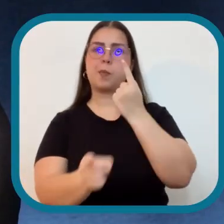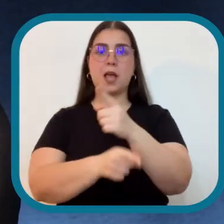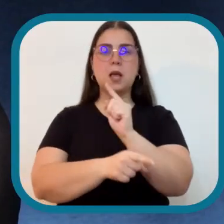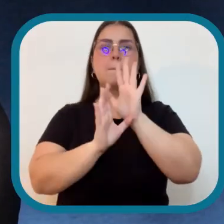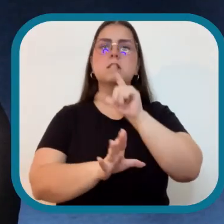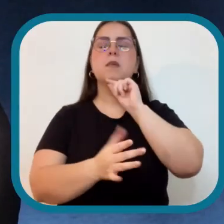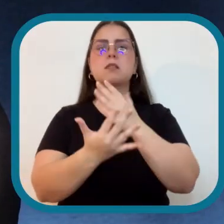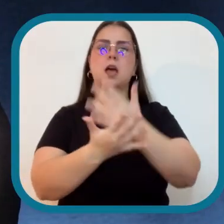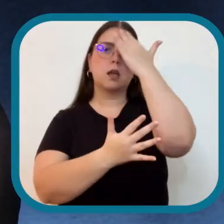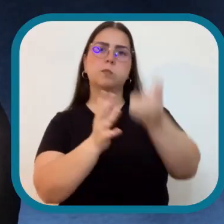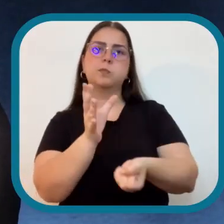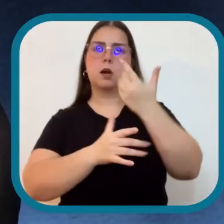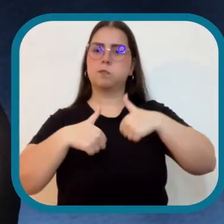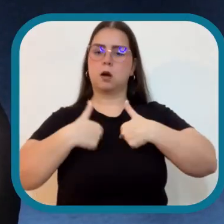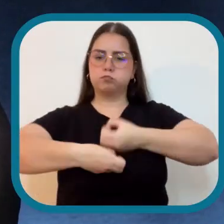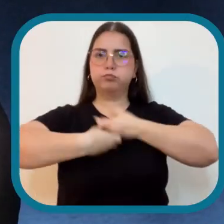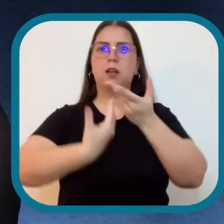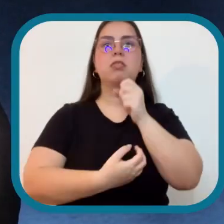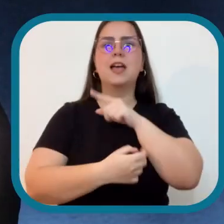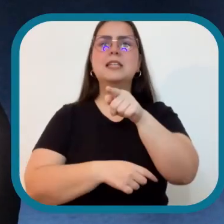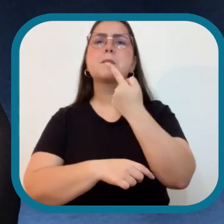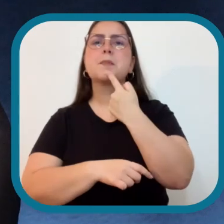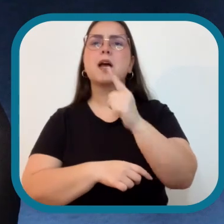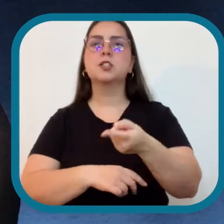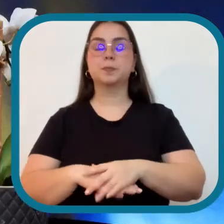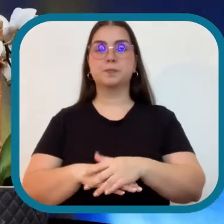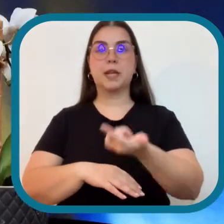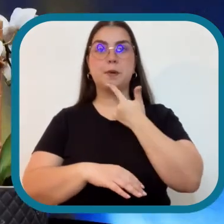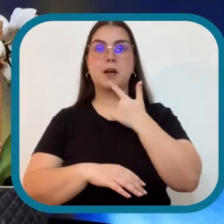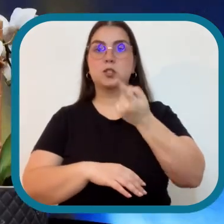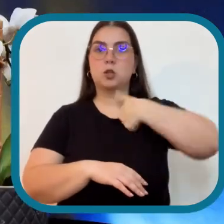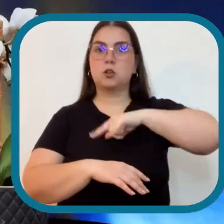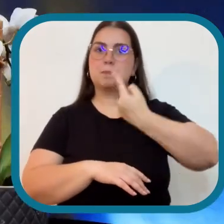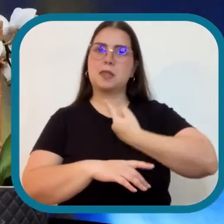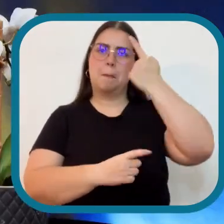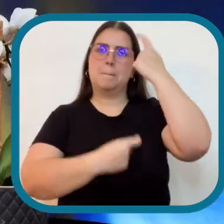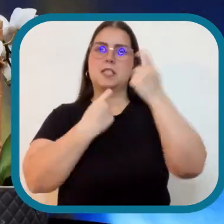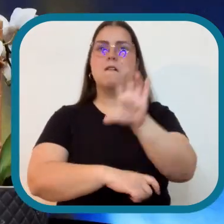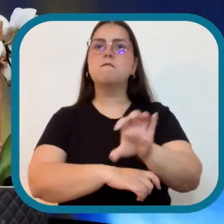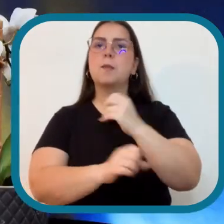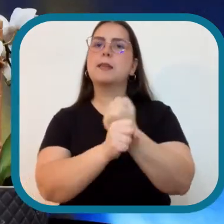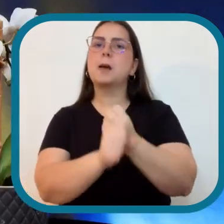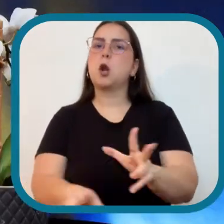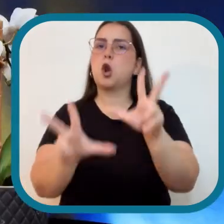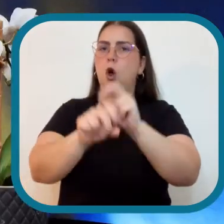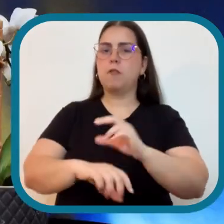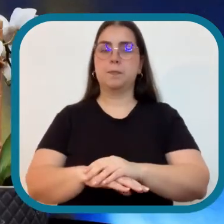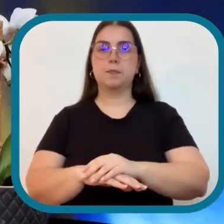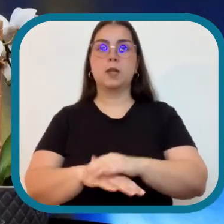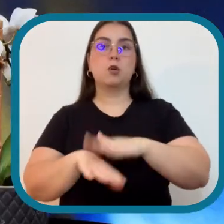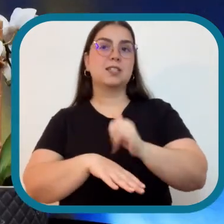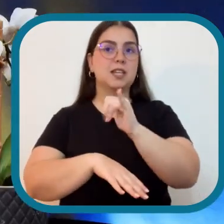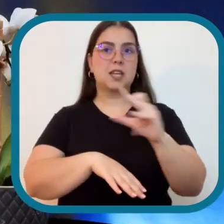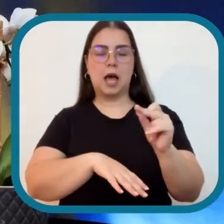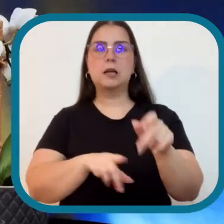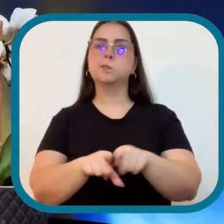mas que podem ser também extensões da criatividade humana. O que é que isso significa? Significa que temos que pensar numa nova forma de trabalhar.